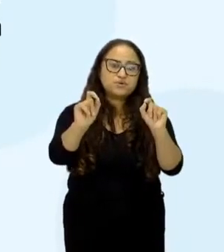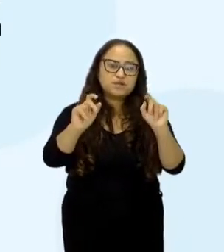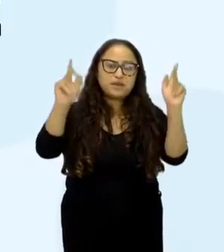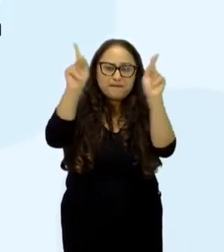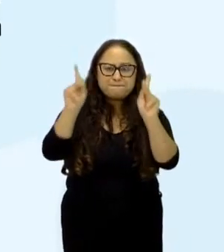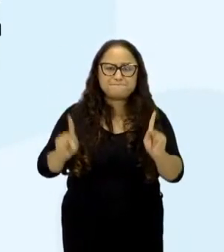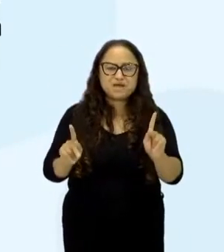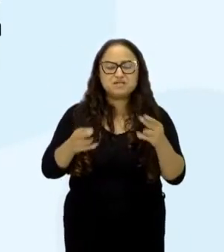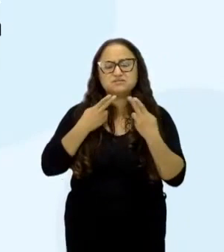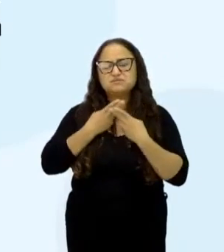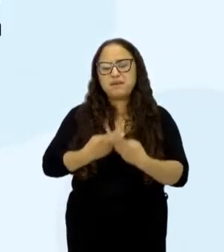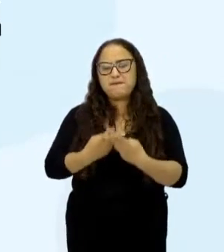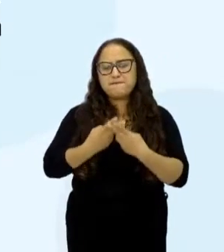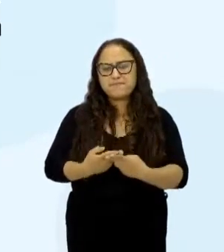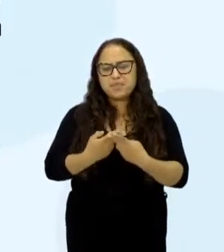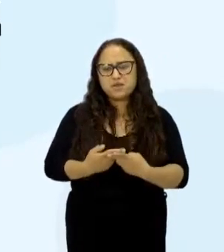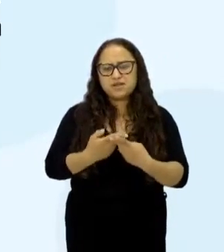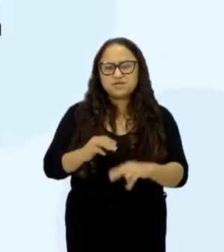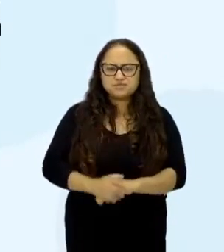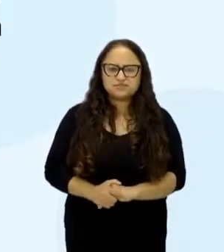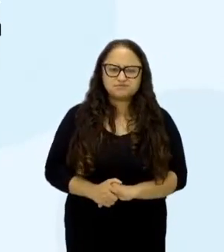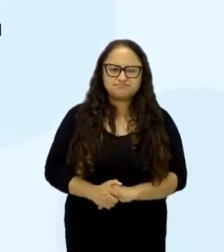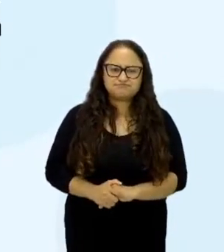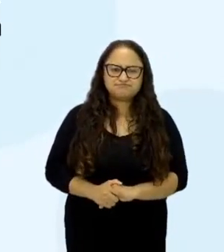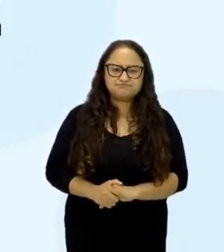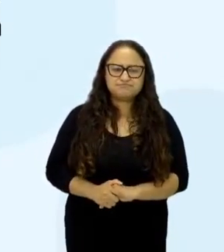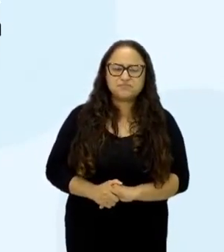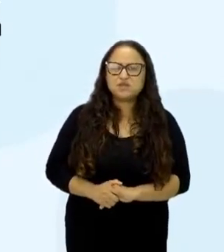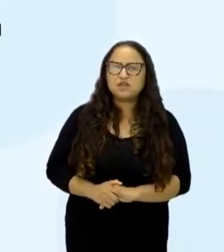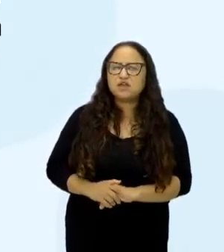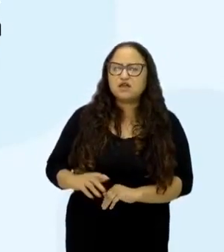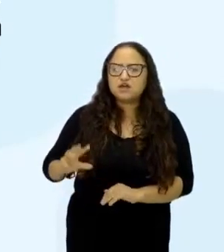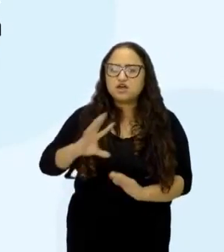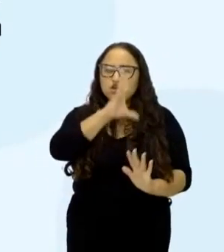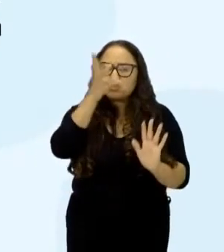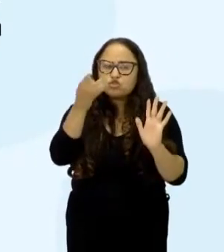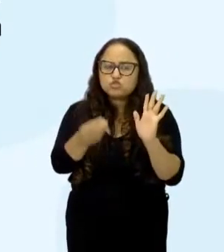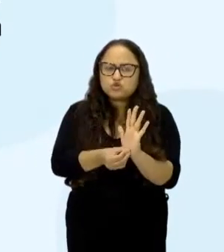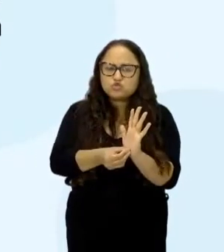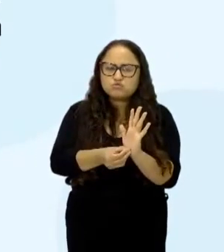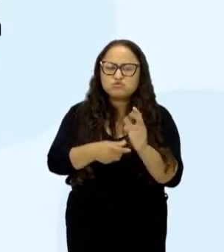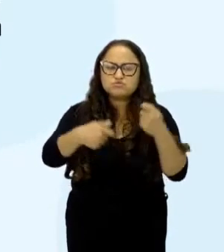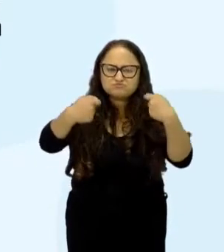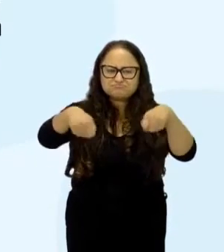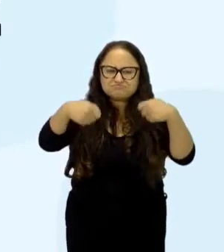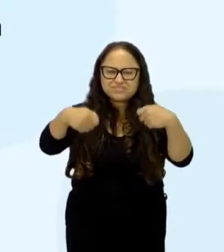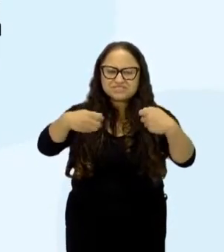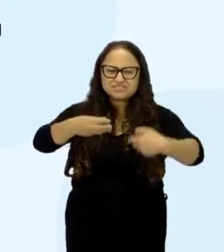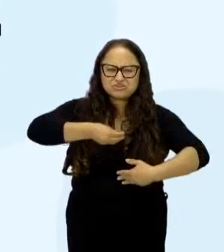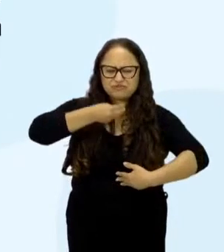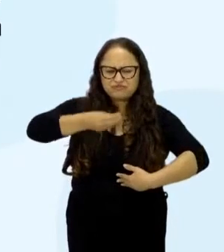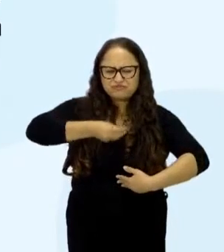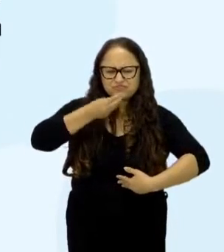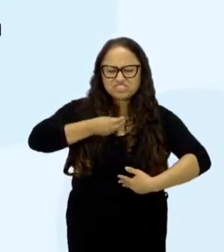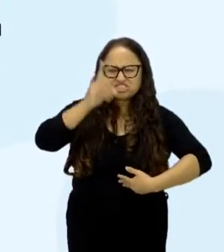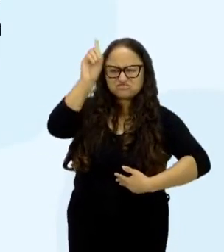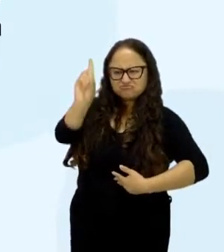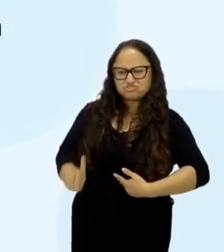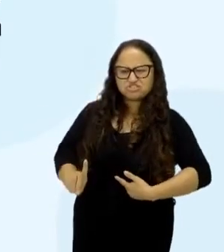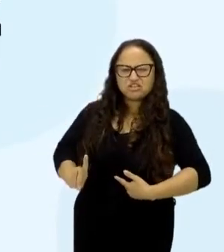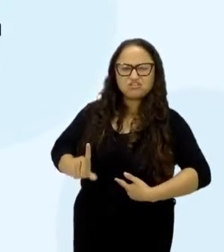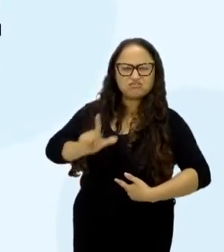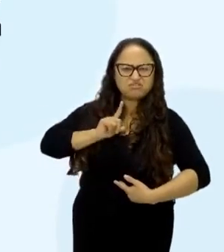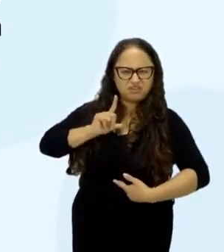da paz e da tolerância. Everyone has the right to life. Todos têm o direito